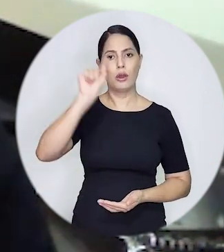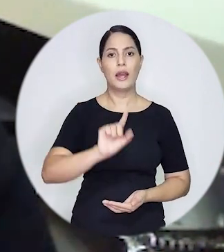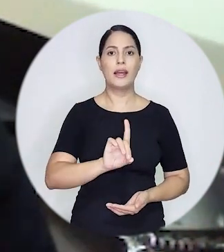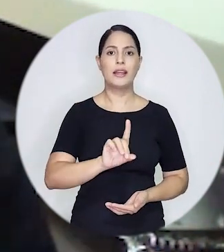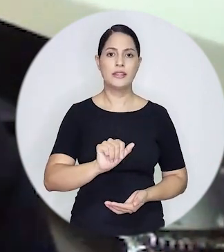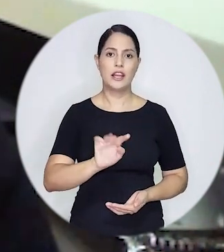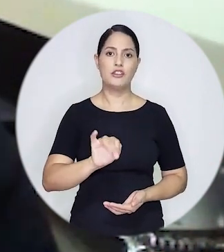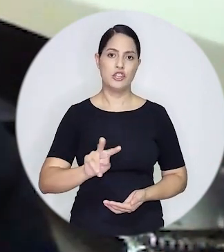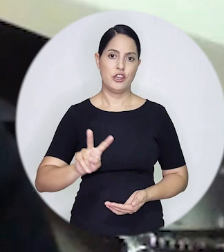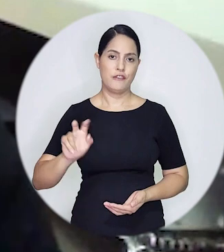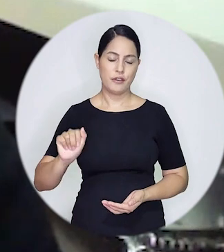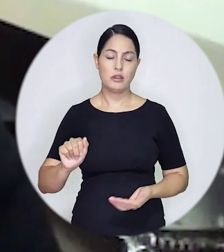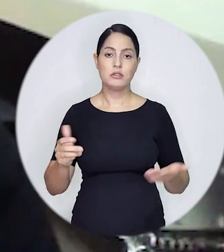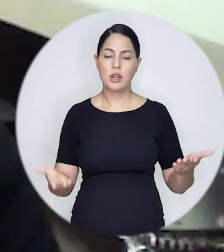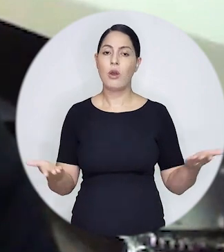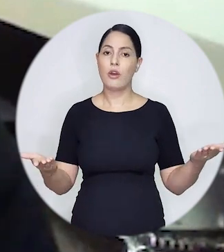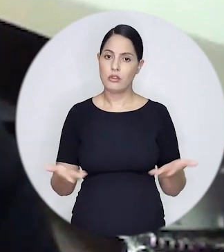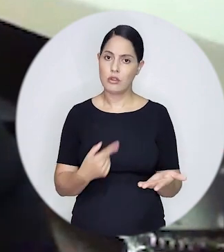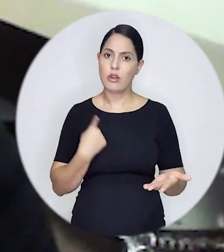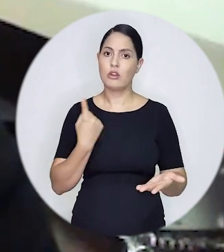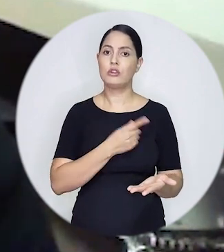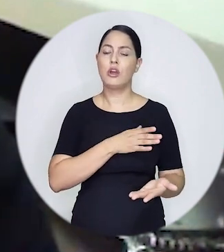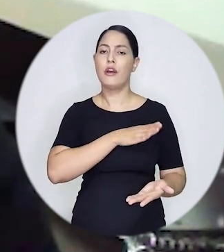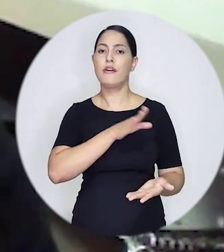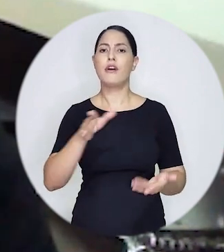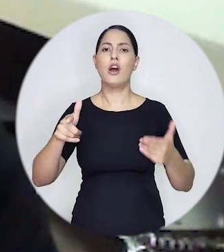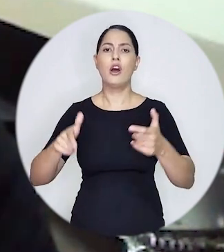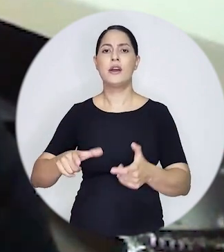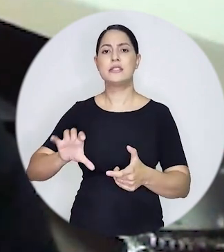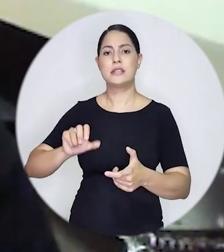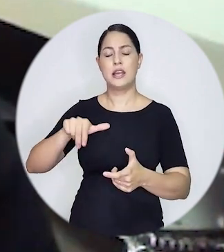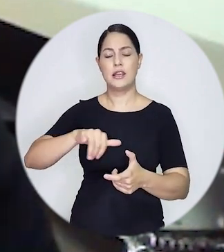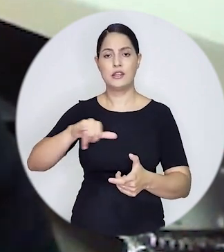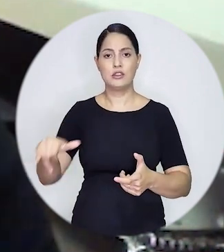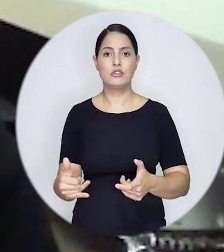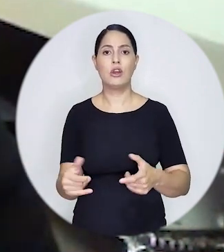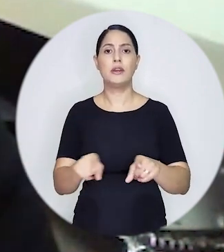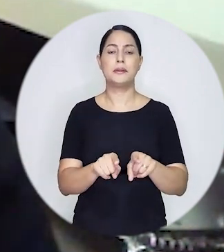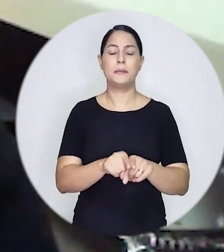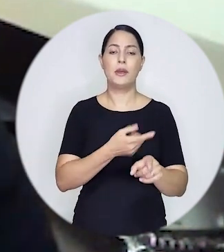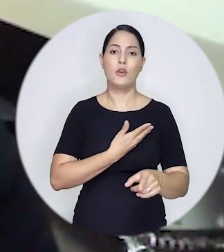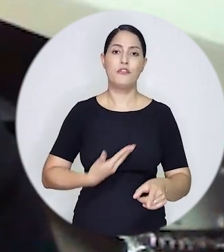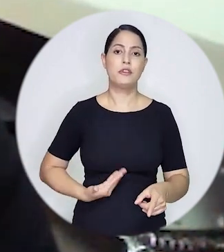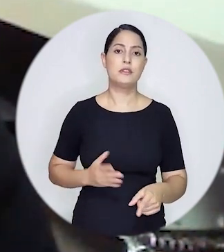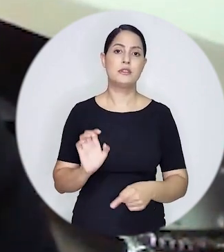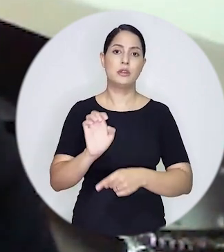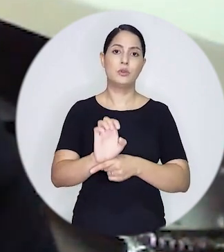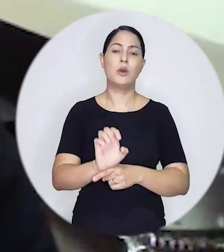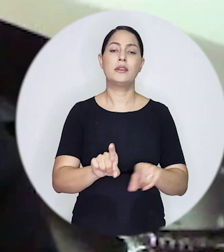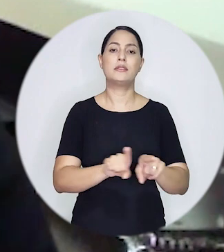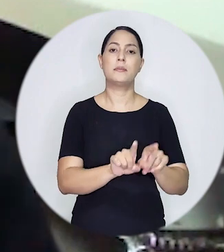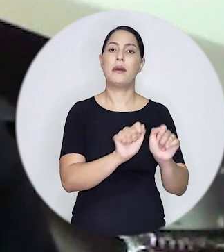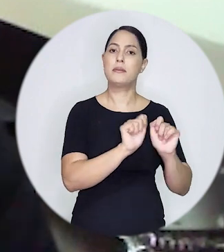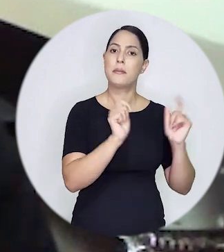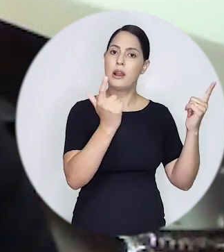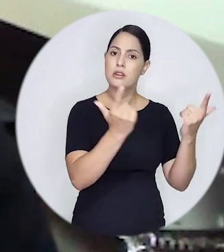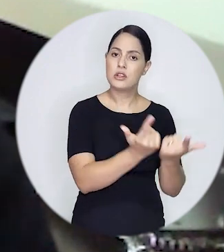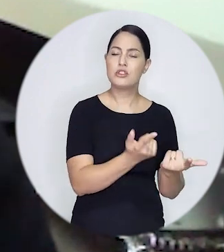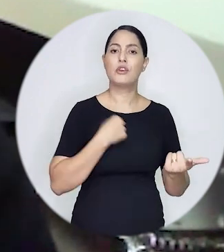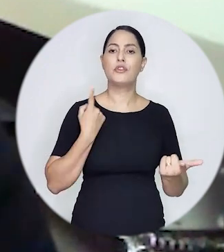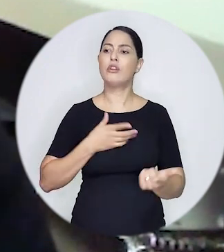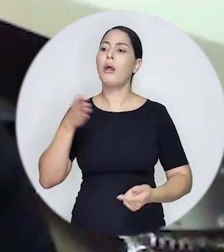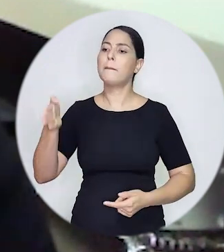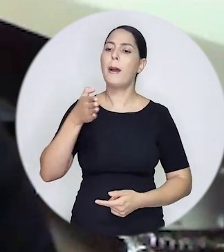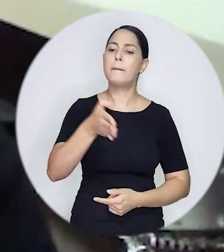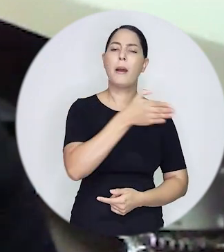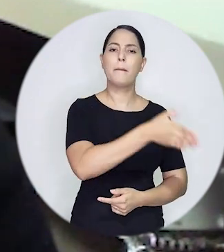uma interlocução junto ao CNJ, também junto aos governos estaduais e assembleias legislativas,